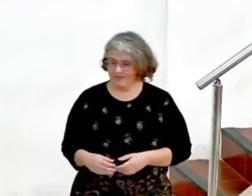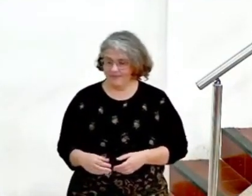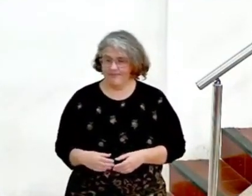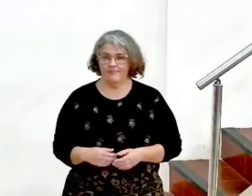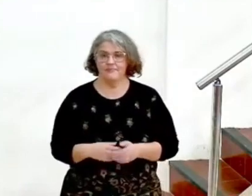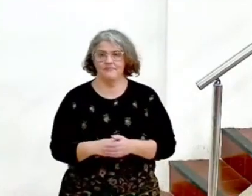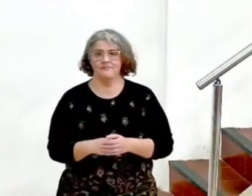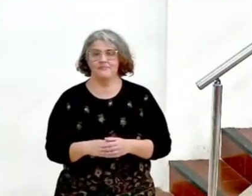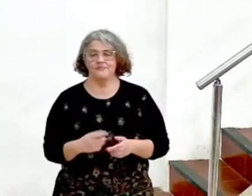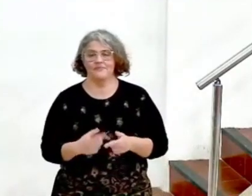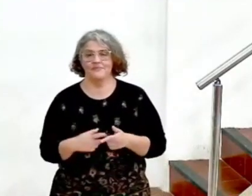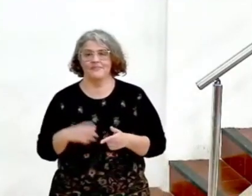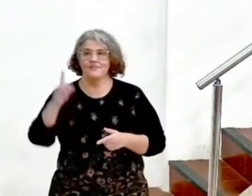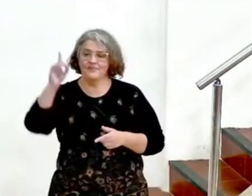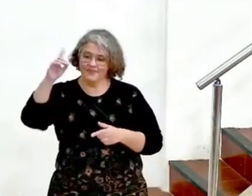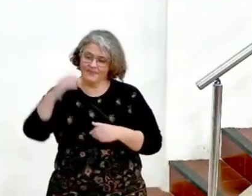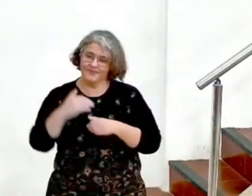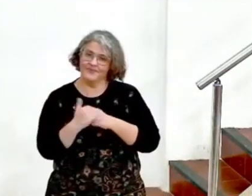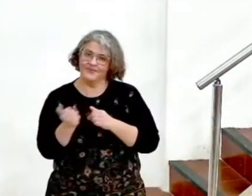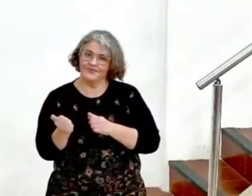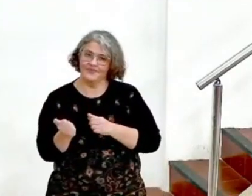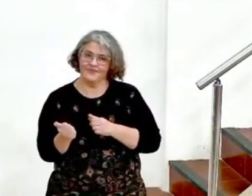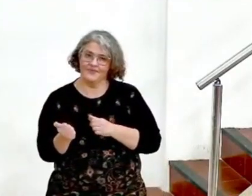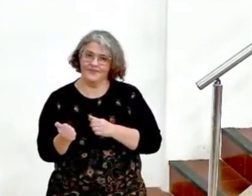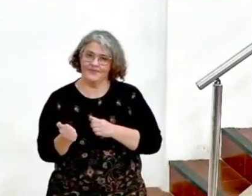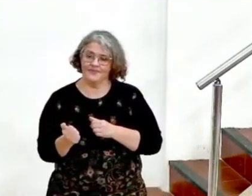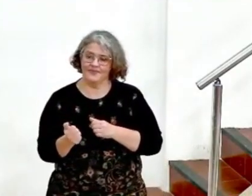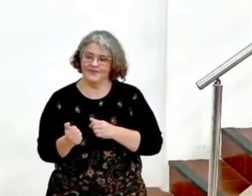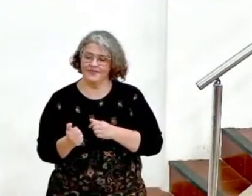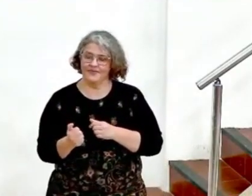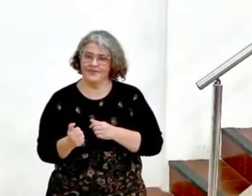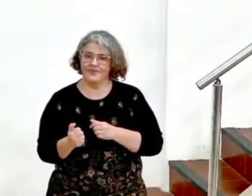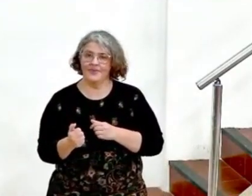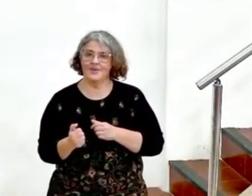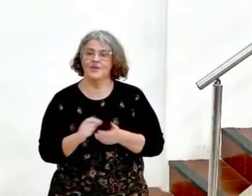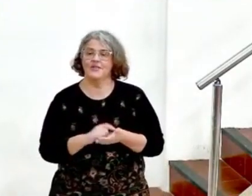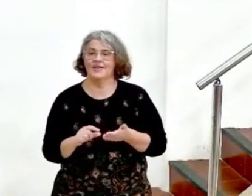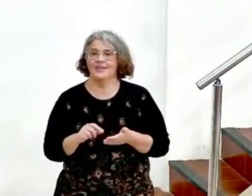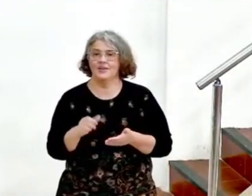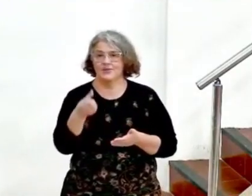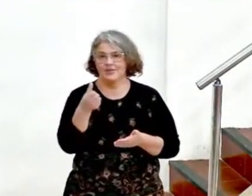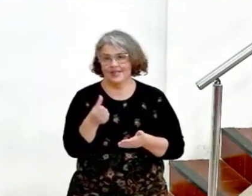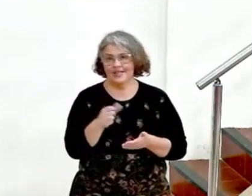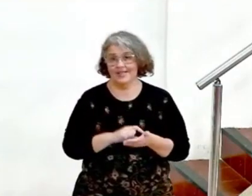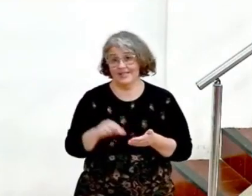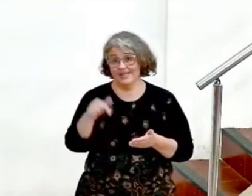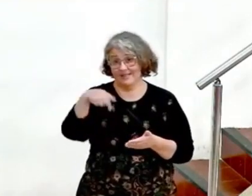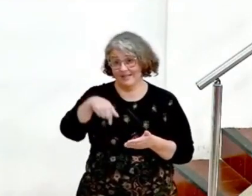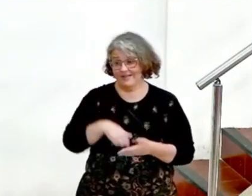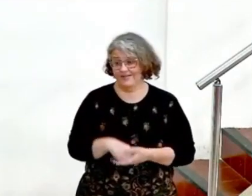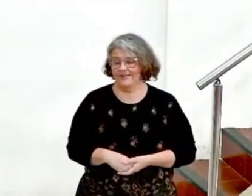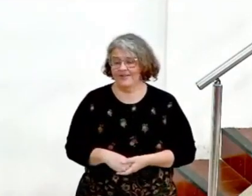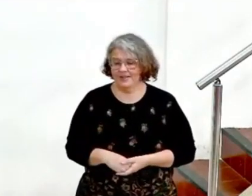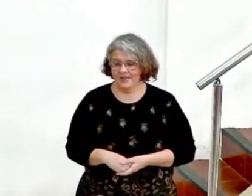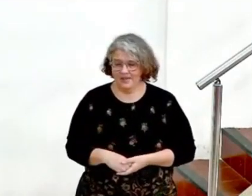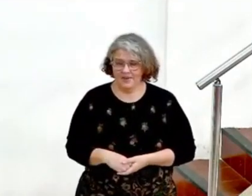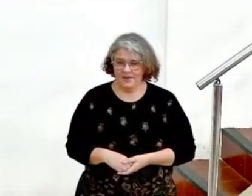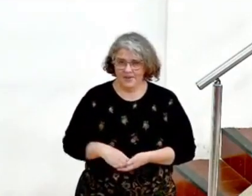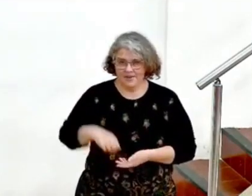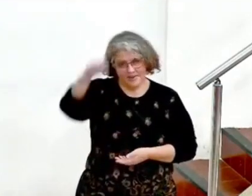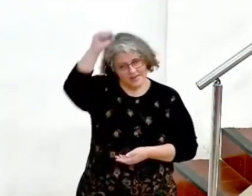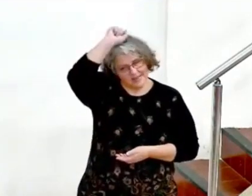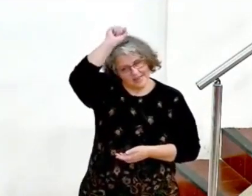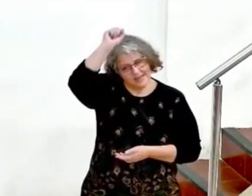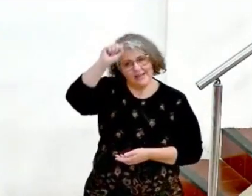incredulidade que deu lugar ao riso de louvor. Os versos 6 e 7. E disse Sara: Deus me deu motivo